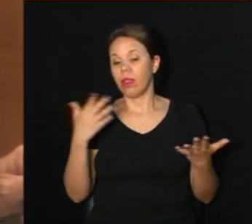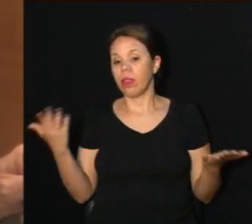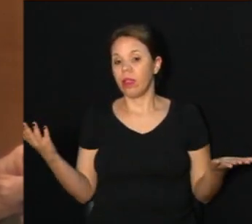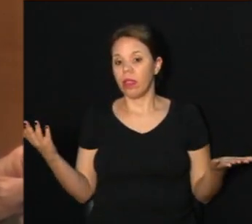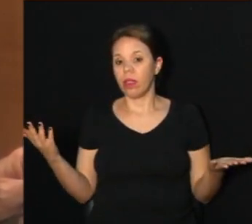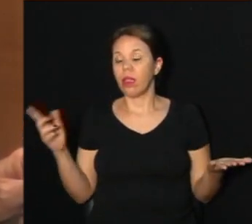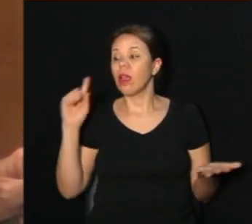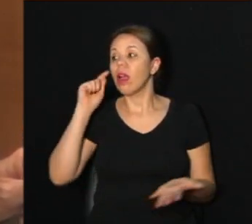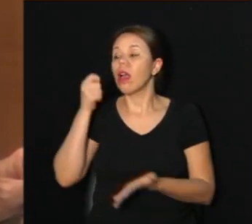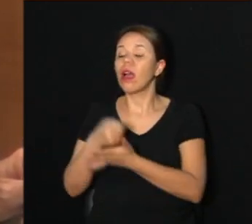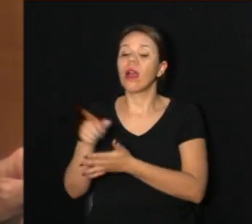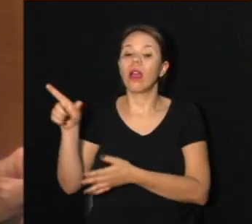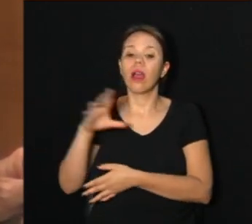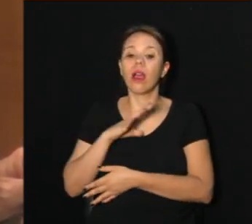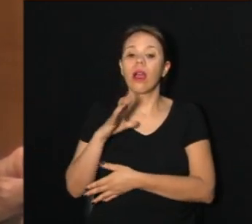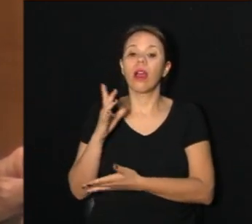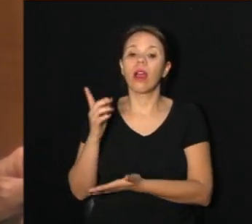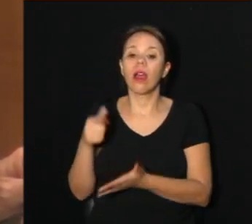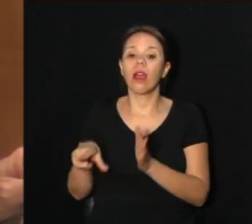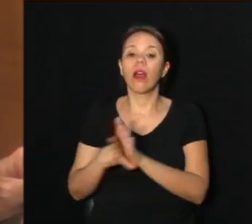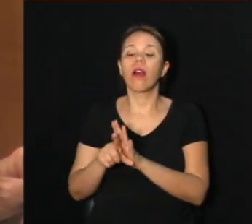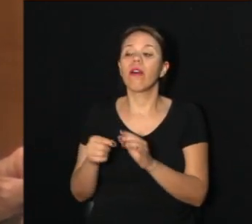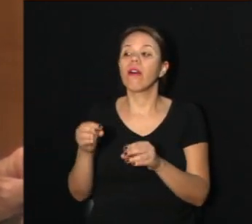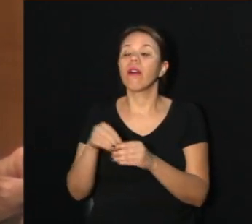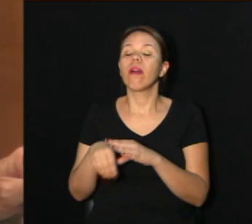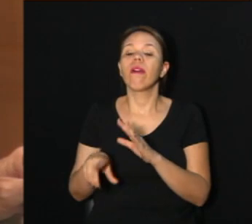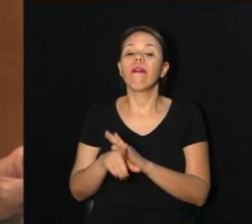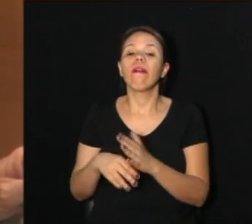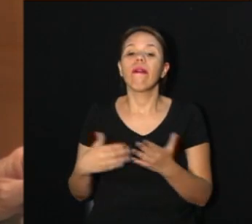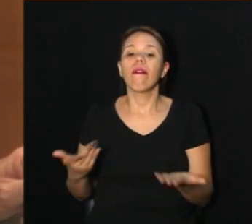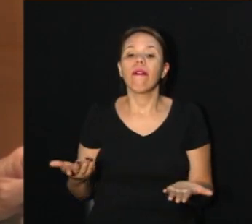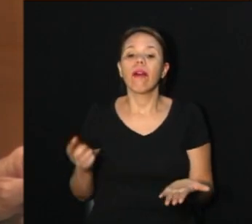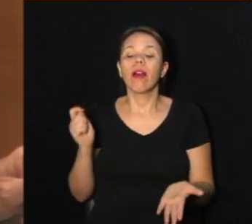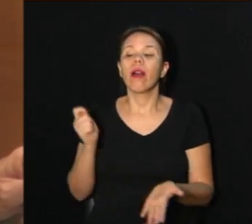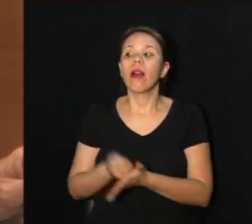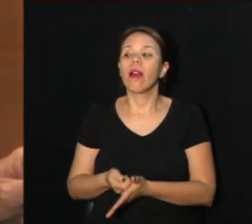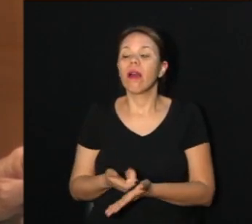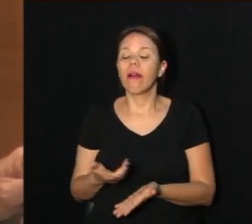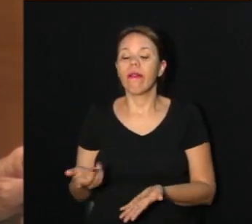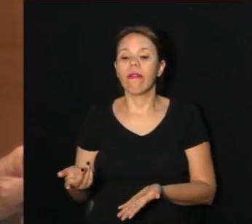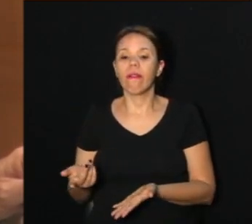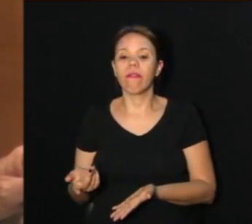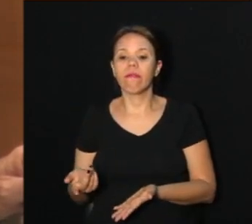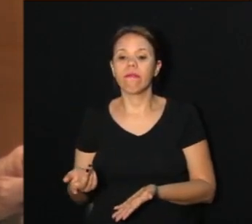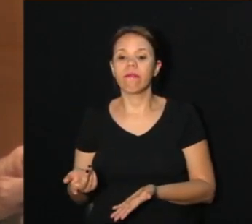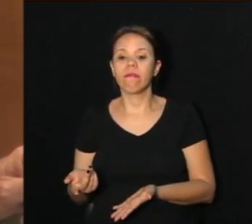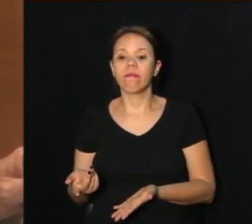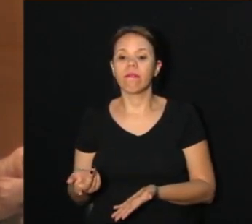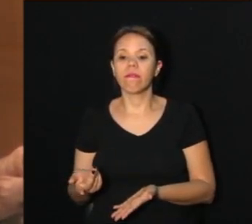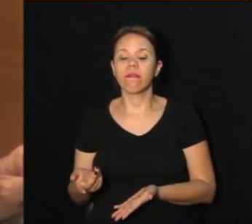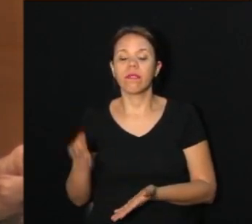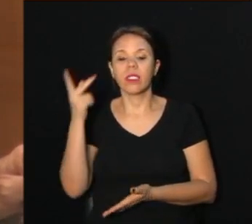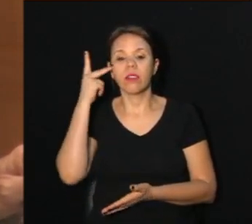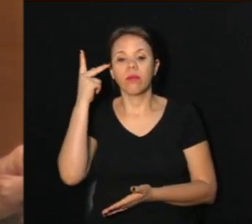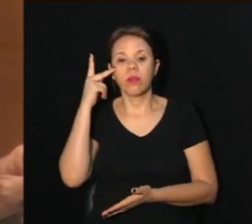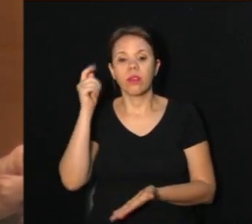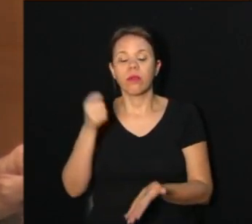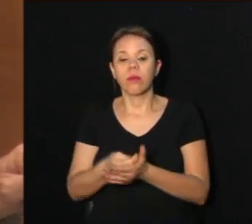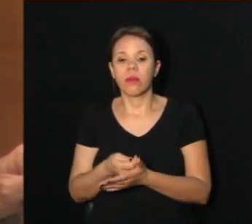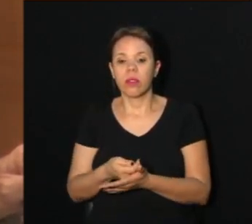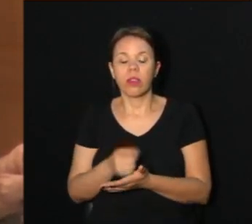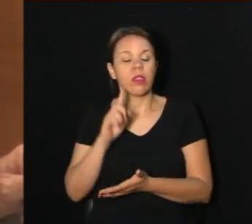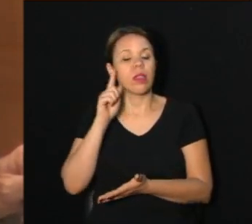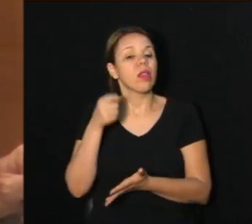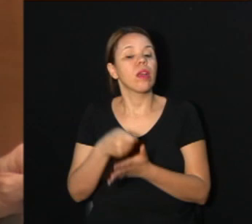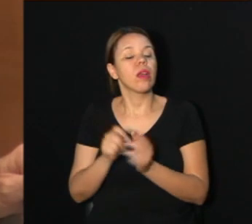Quem garante que essas cidades estão legais? Está pagando lá o Estado de São Paulo, para quem garante que eles estão legais?